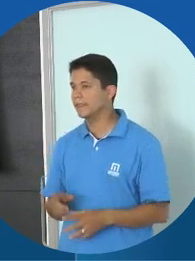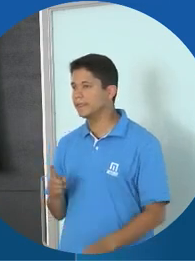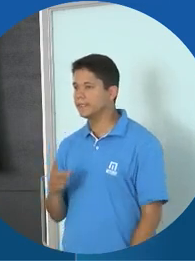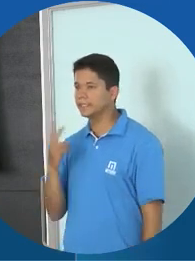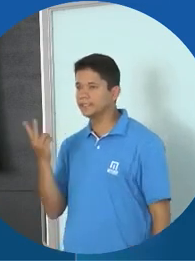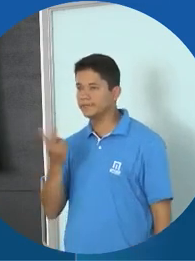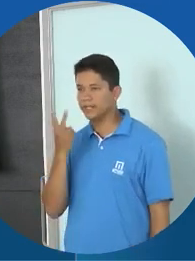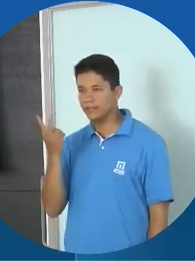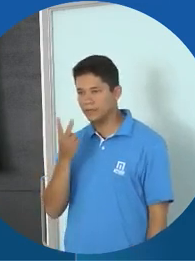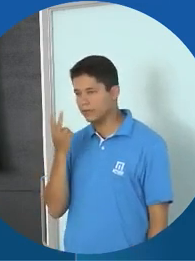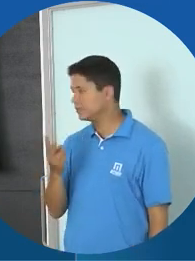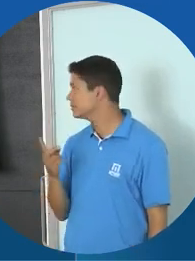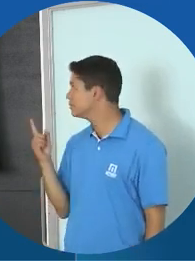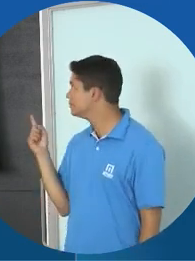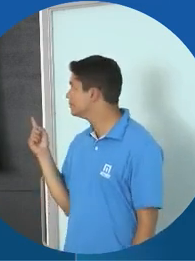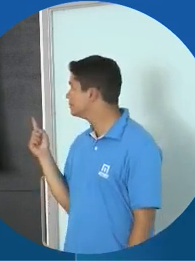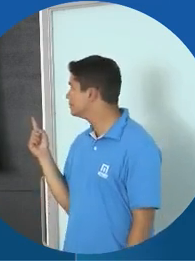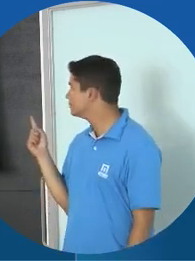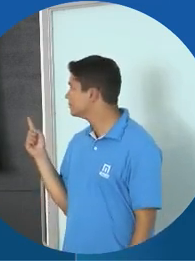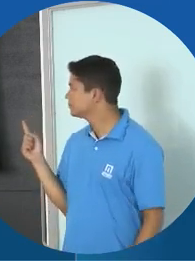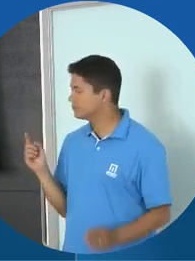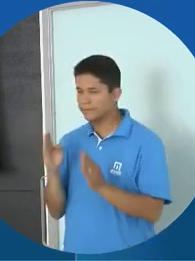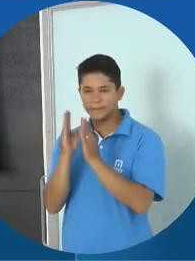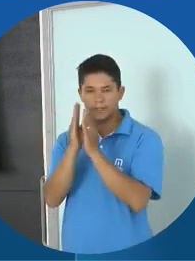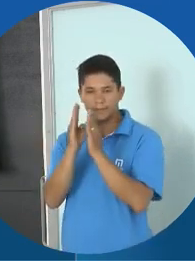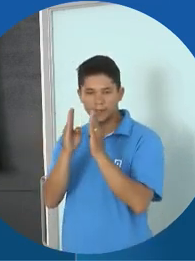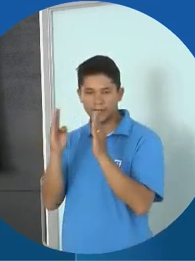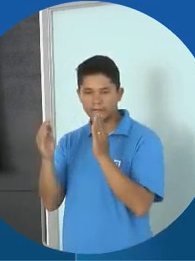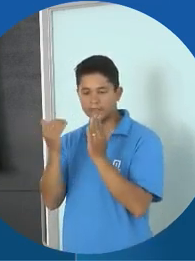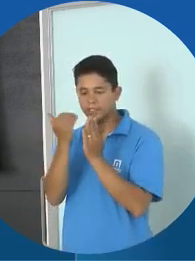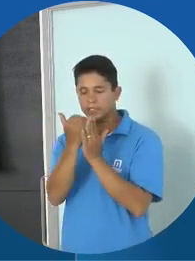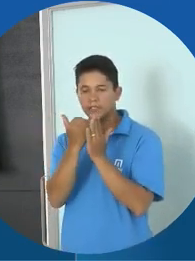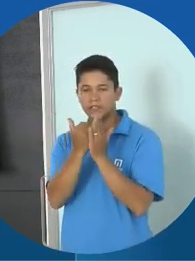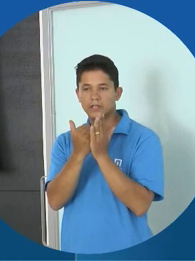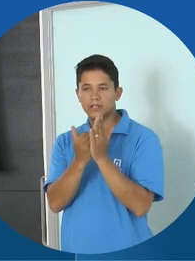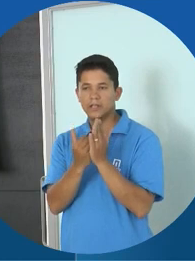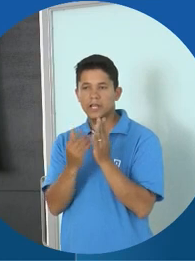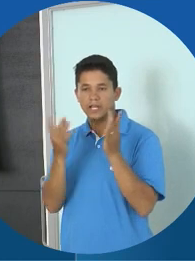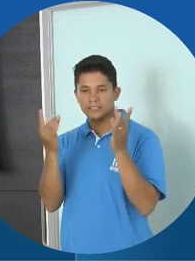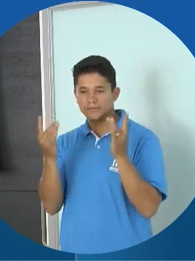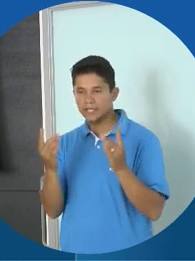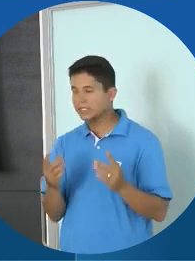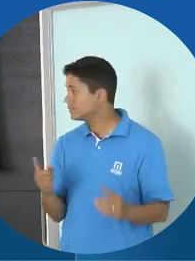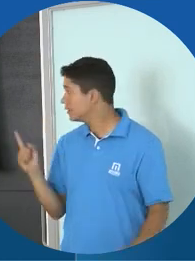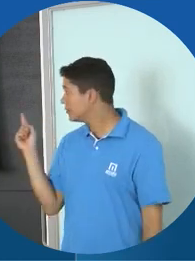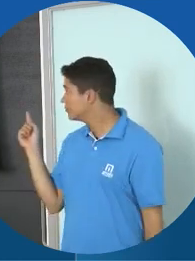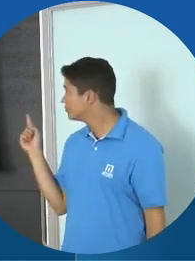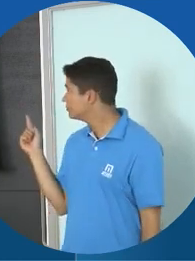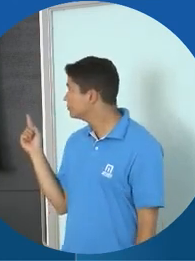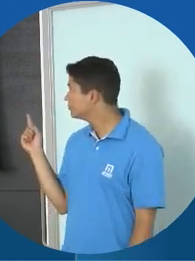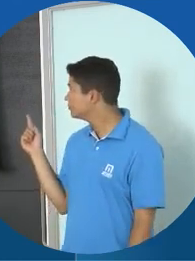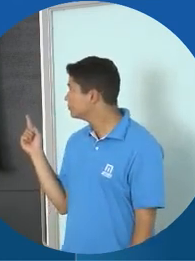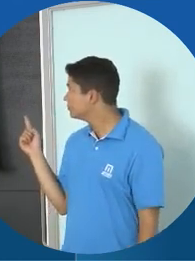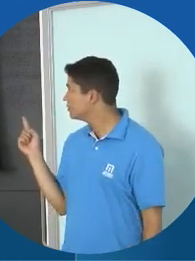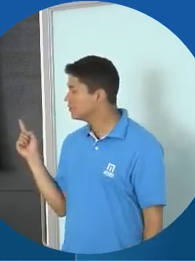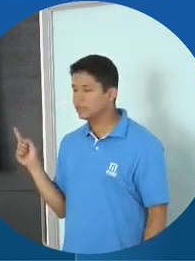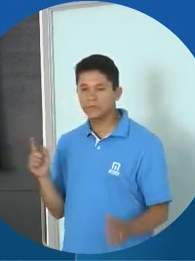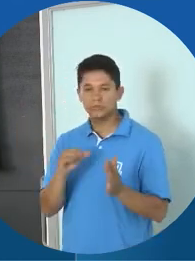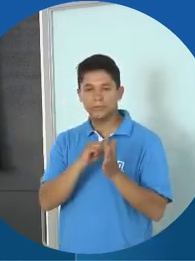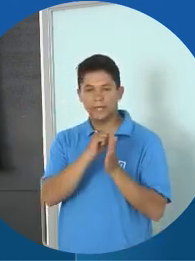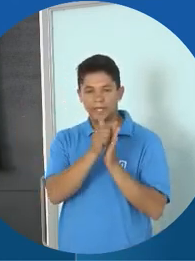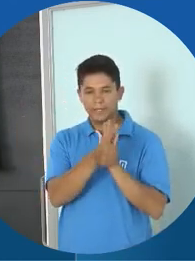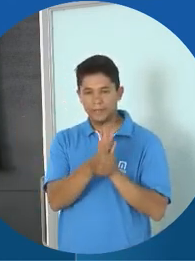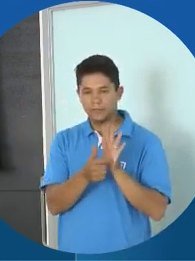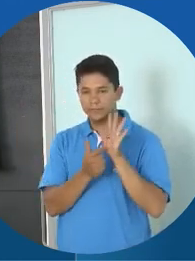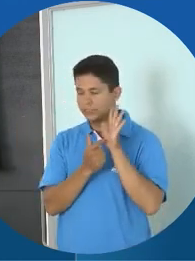pegando na bibliografia a classificação desse material, com os parâmetros indicados, nós